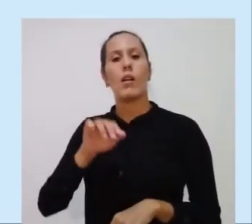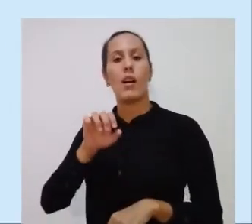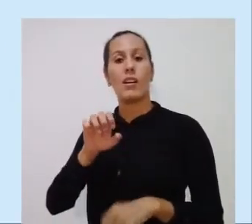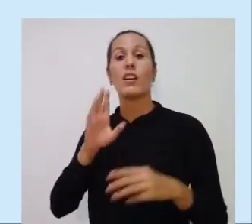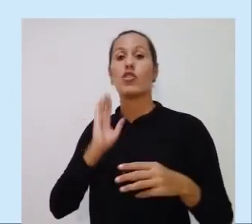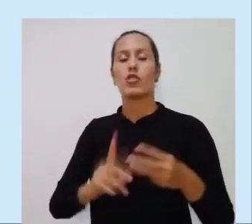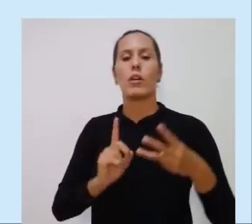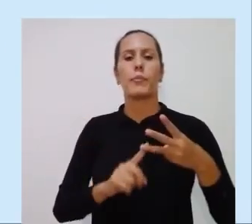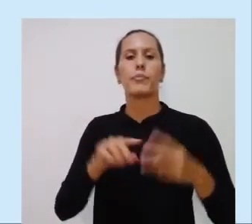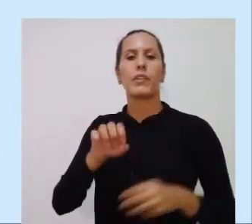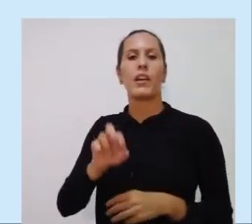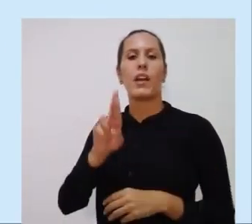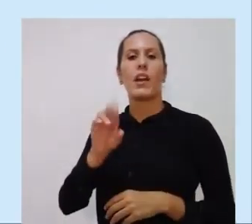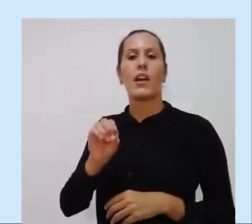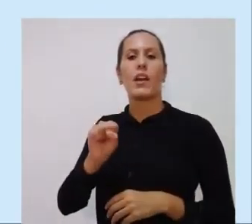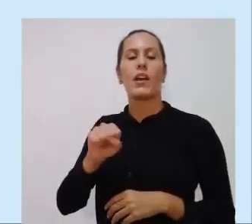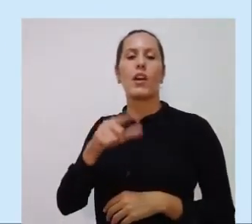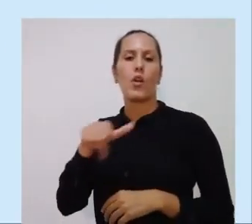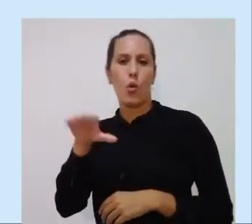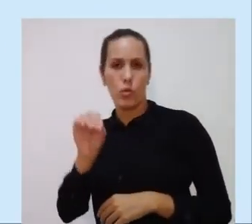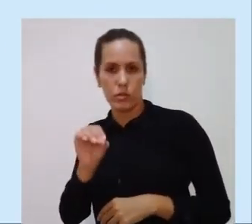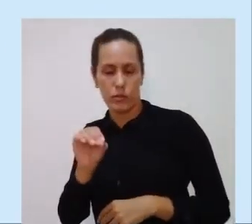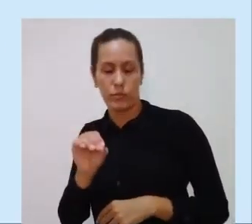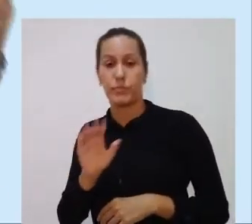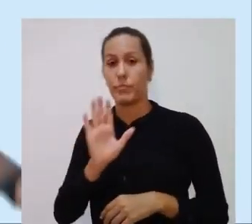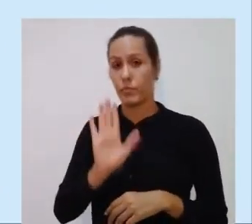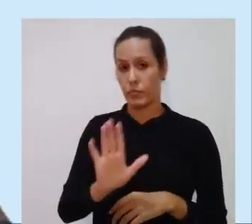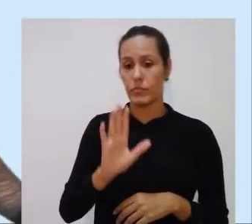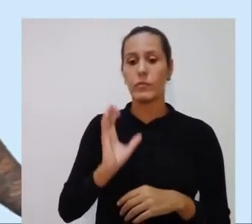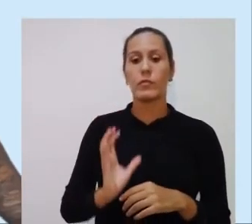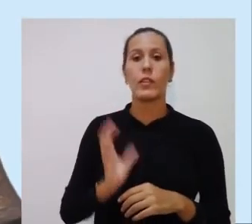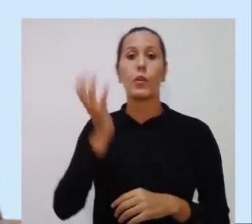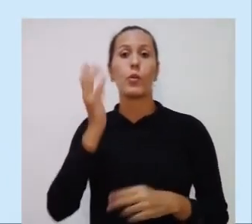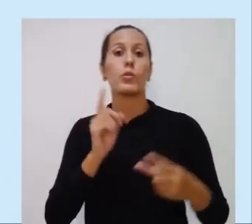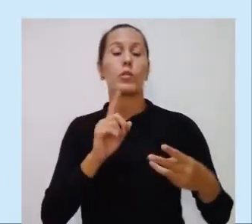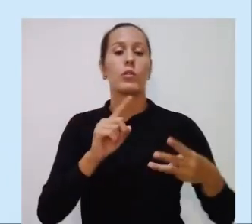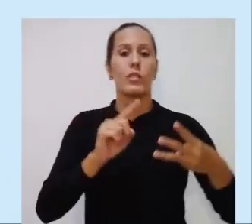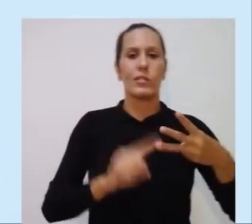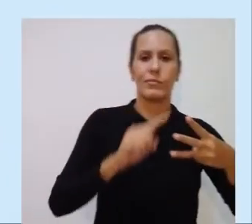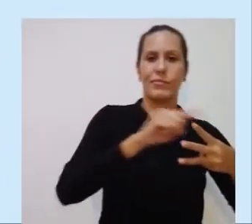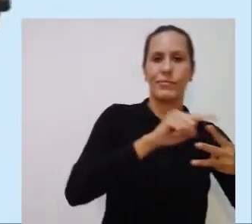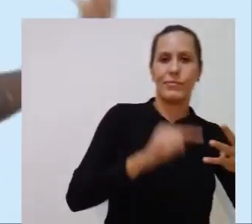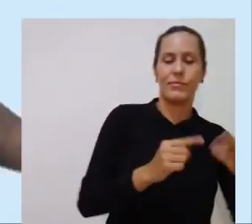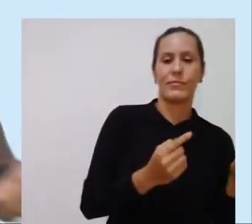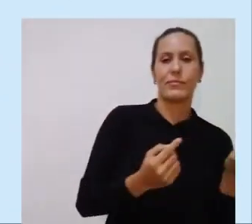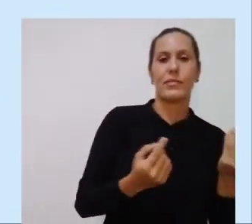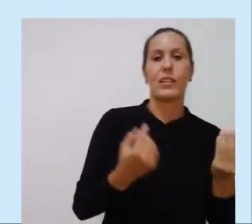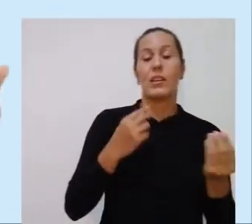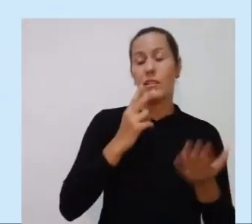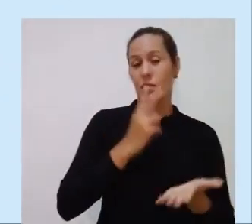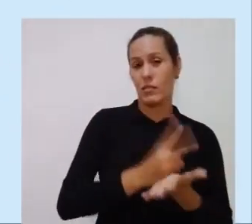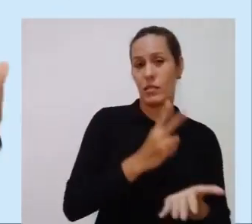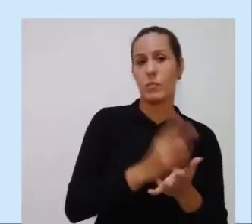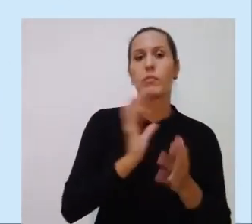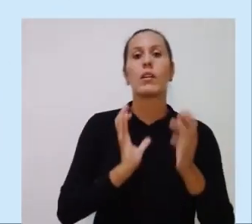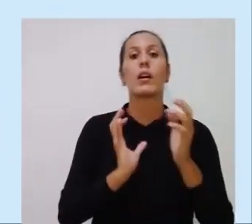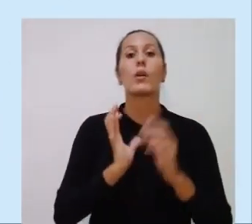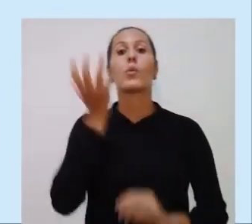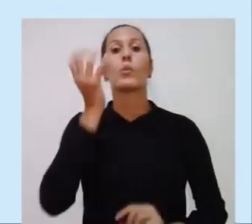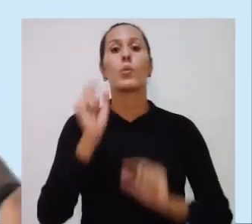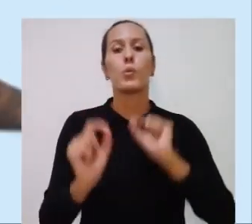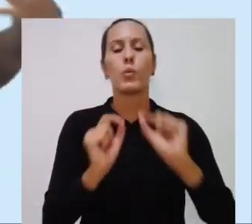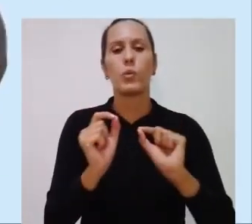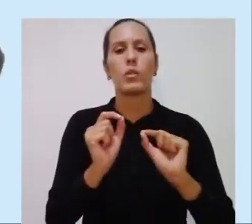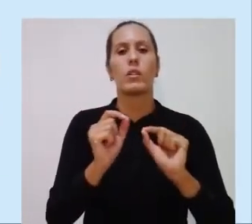A erosão ela vai atuar tanto no intemperismo quanto na sedimentação. Tá? Então, essas duas forças elas vão receber